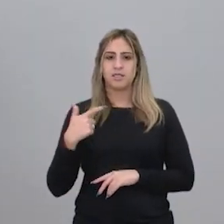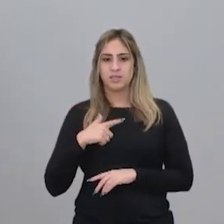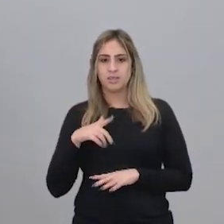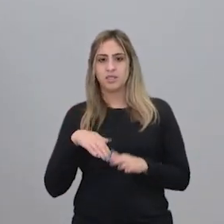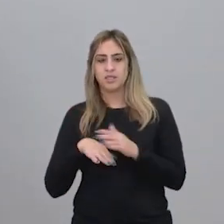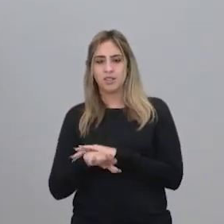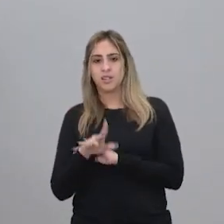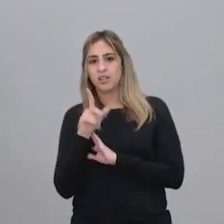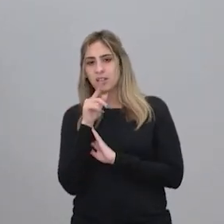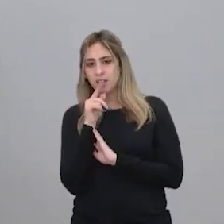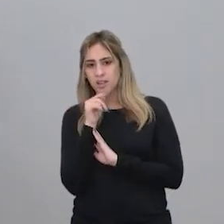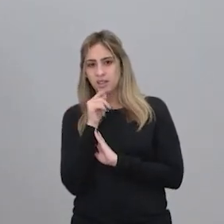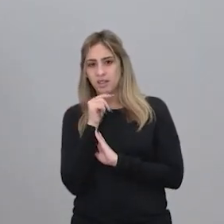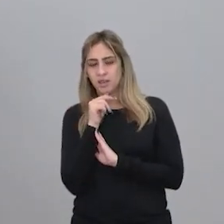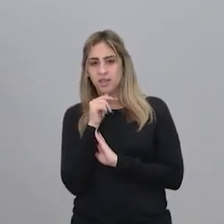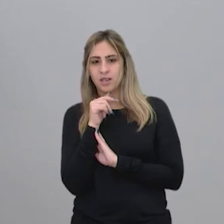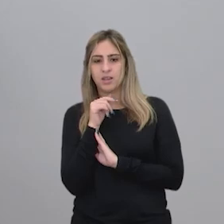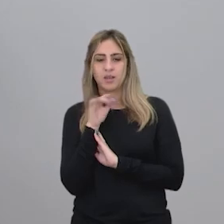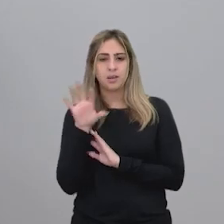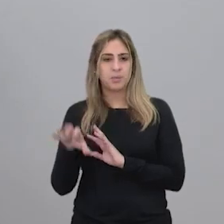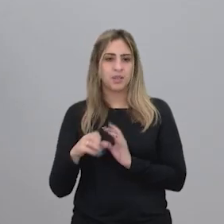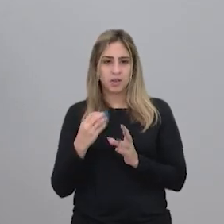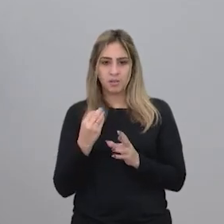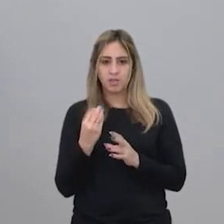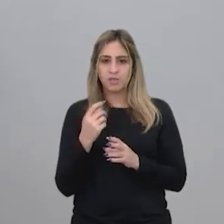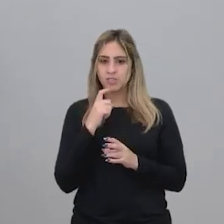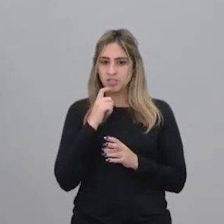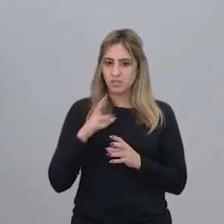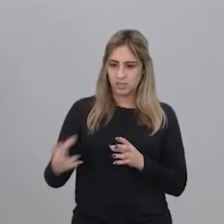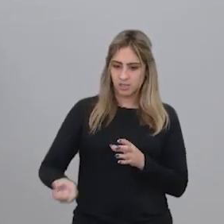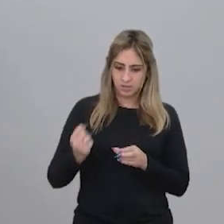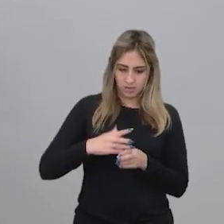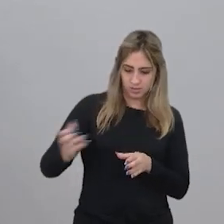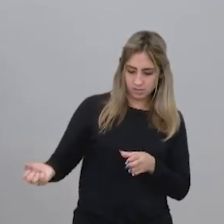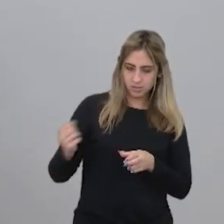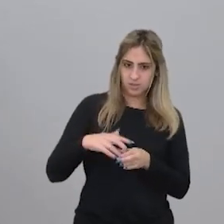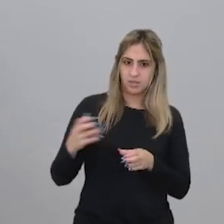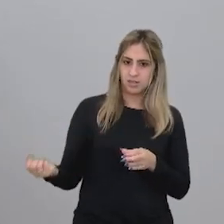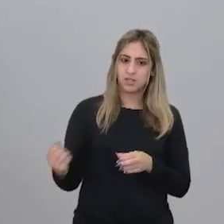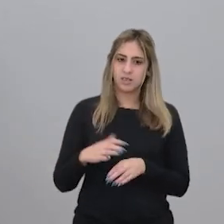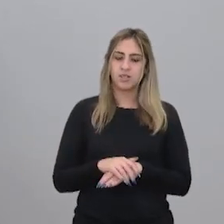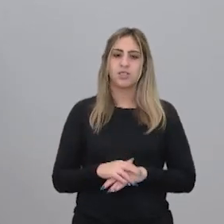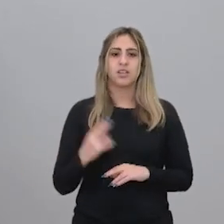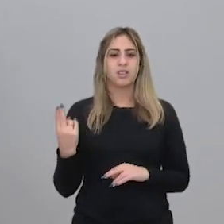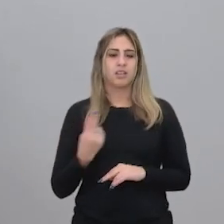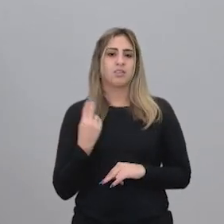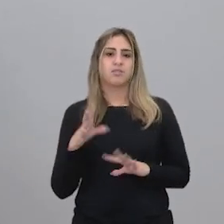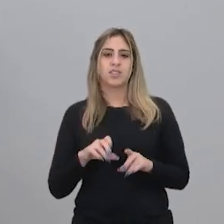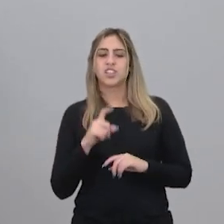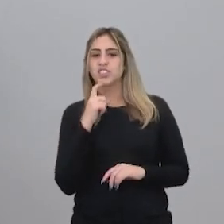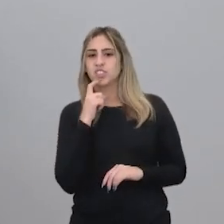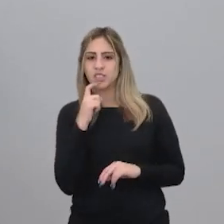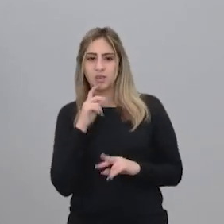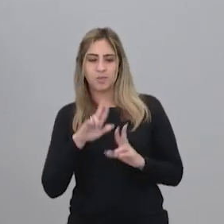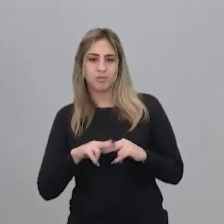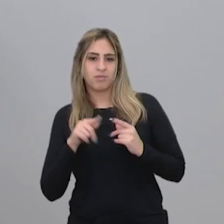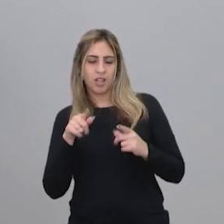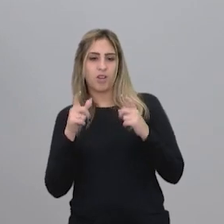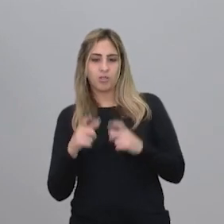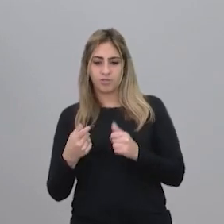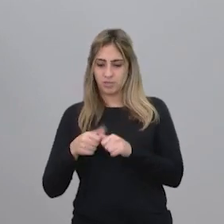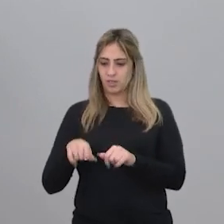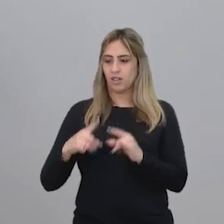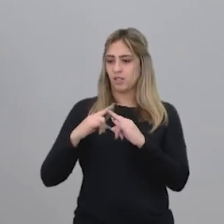guardar um pouco de água, você pega um monte de gelo e acaba... né, não dando nada. E você não pode pegar gelo exatamente de onde você